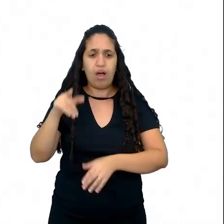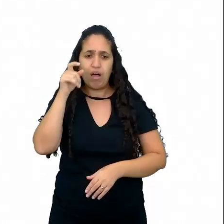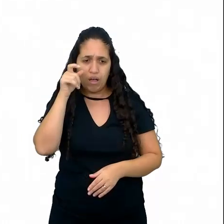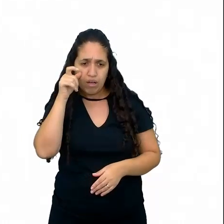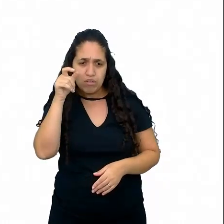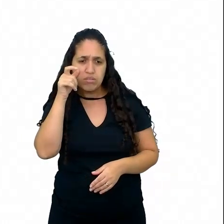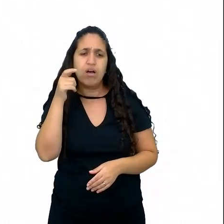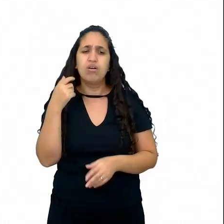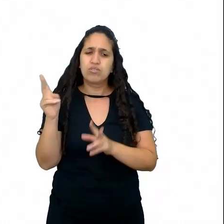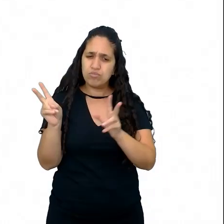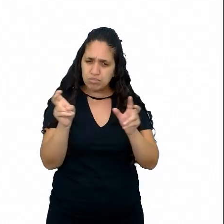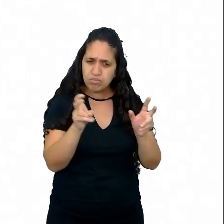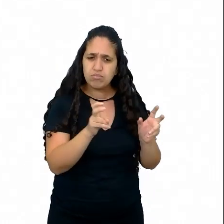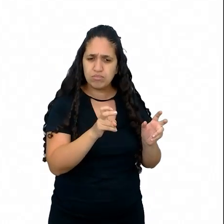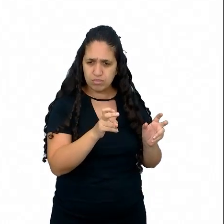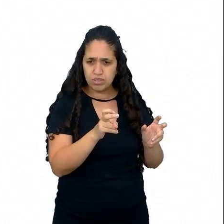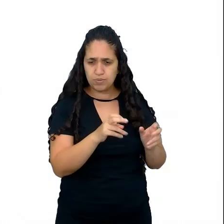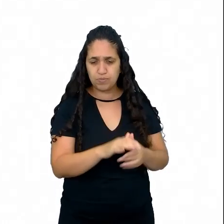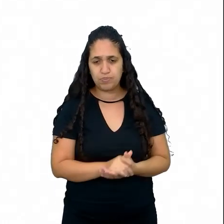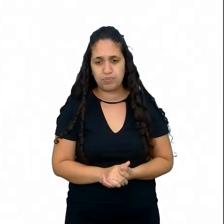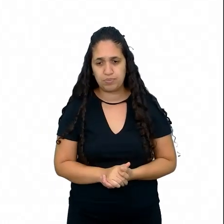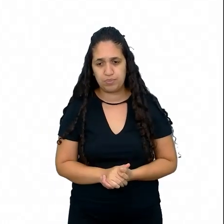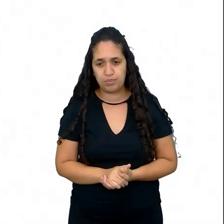gente observar isso.